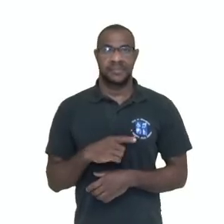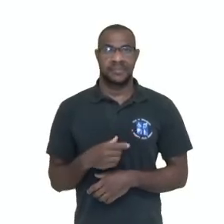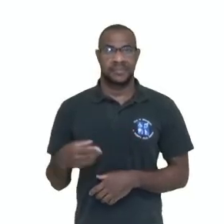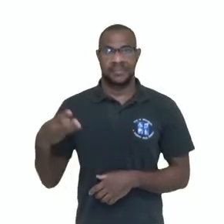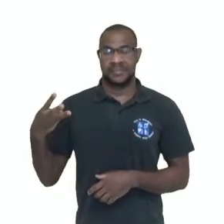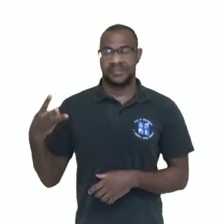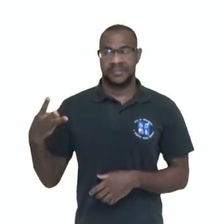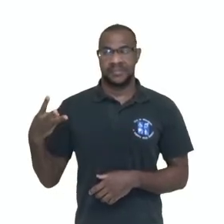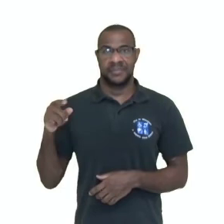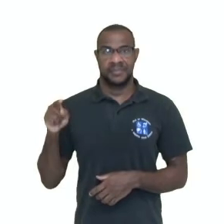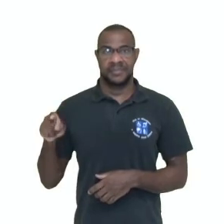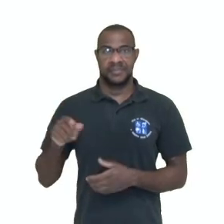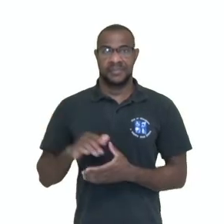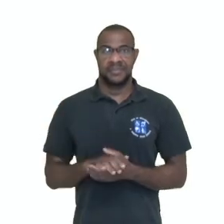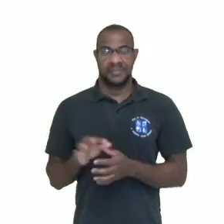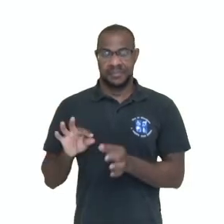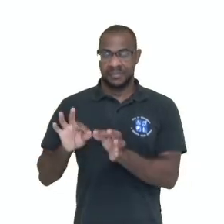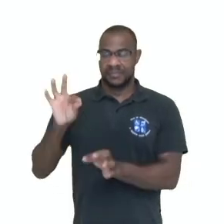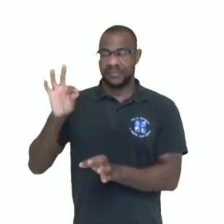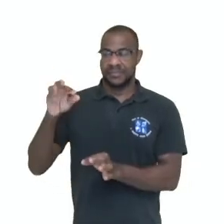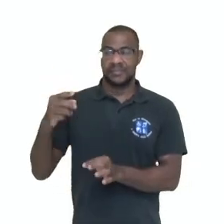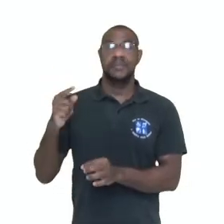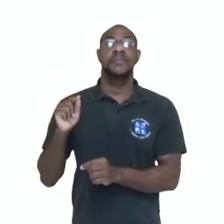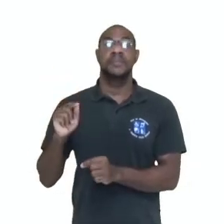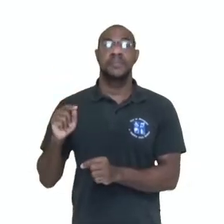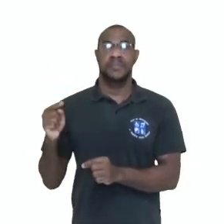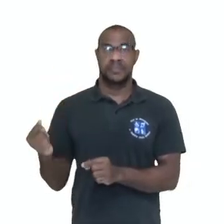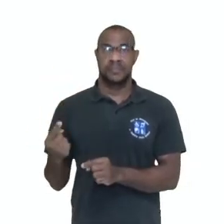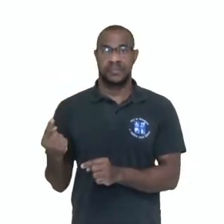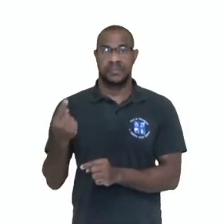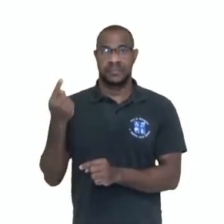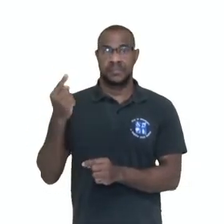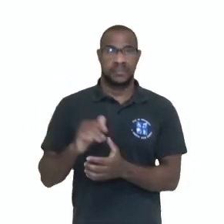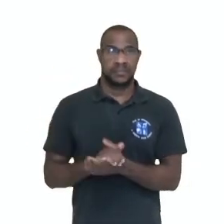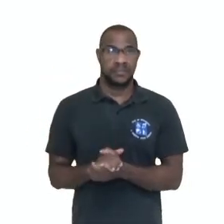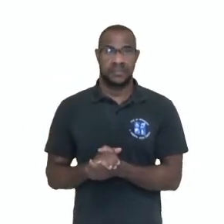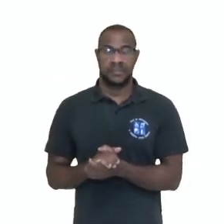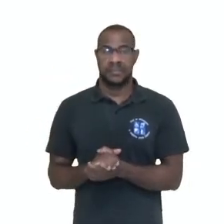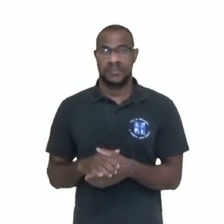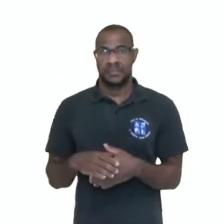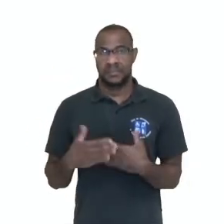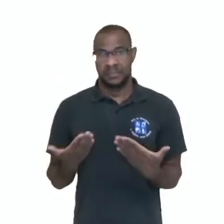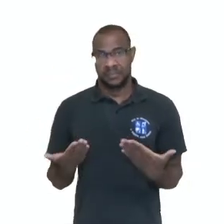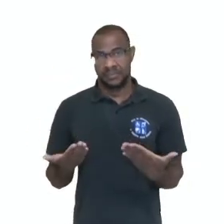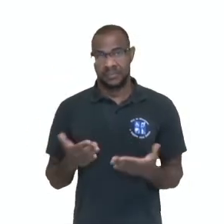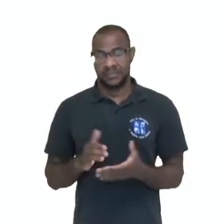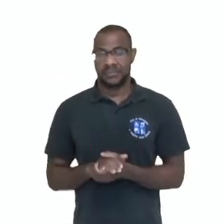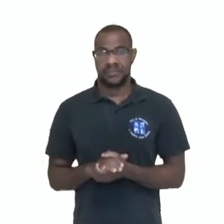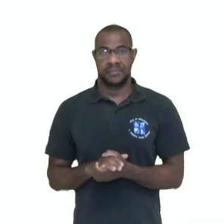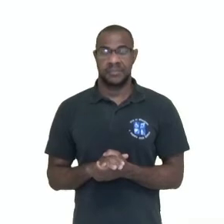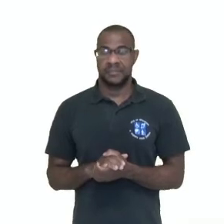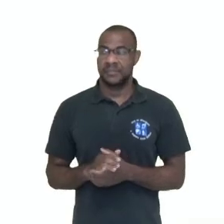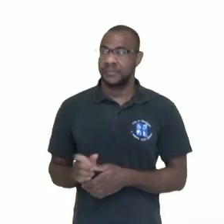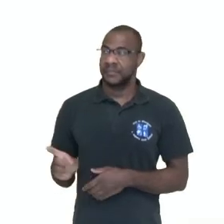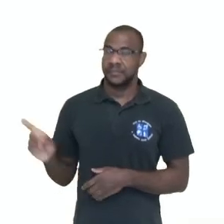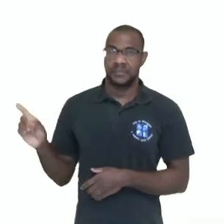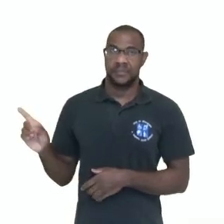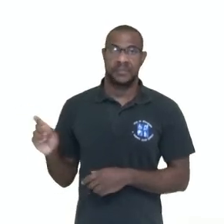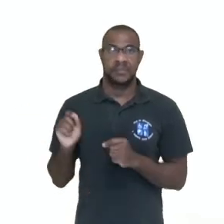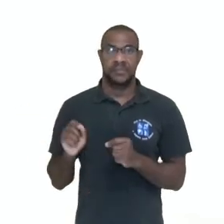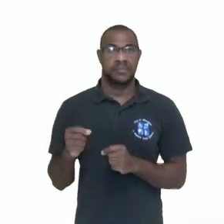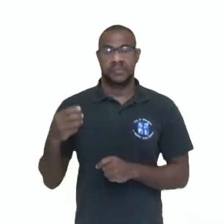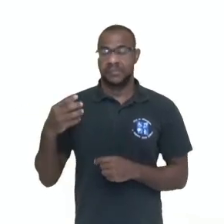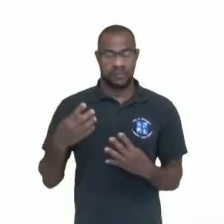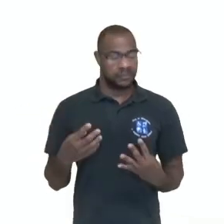ali. 3 é a medida. 3 o quê? 3. Ele não falou metro, centímetro, milímetro, ele não deu uma unidade. Então, apenas